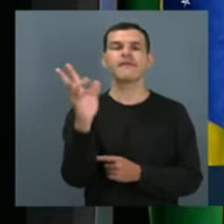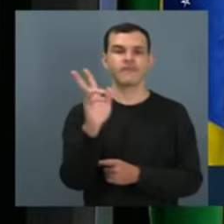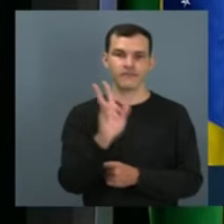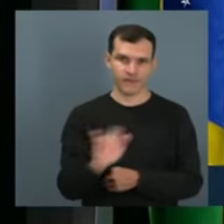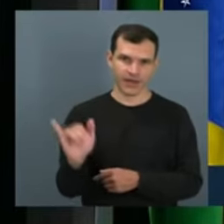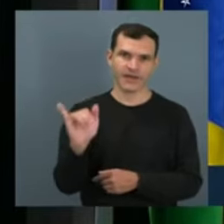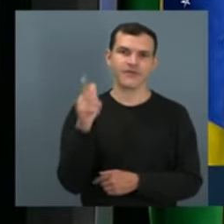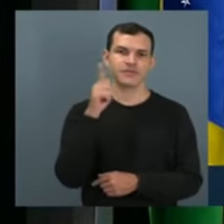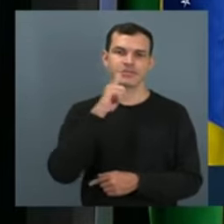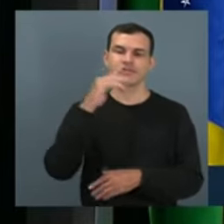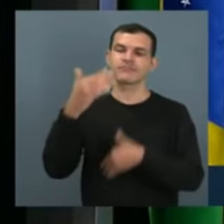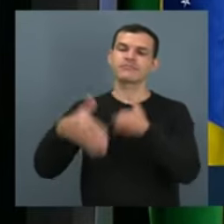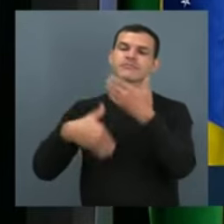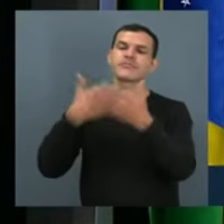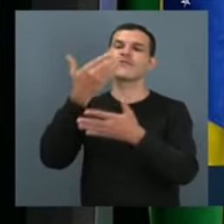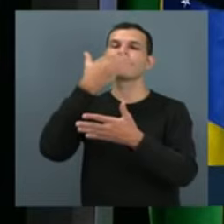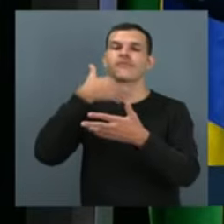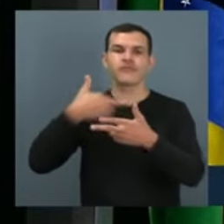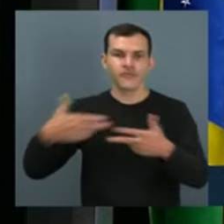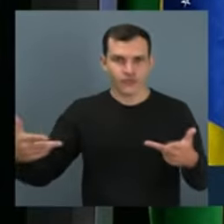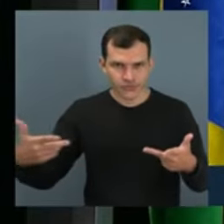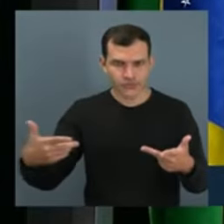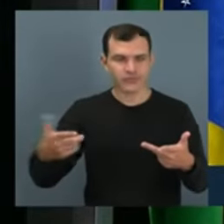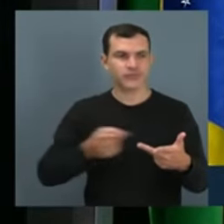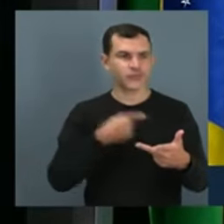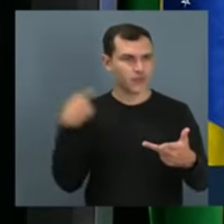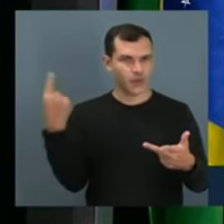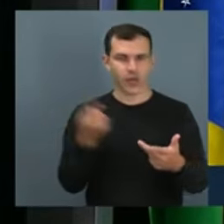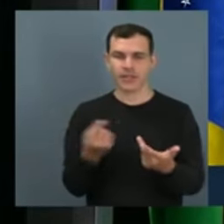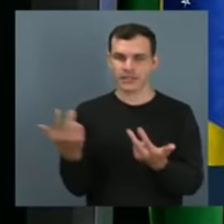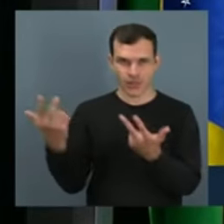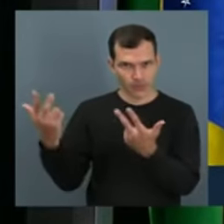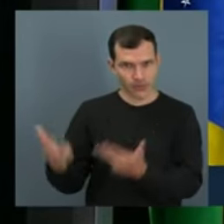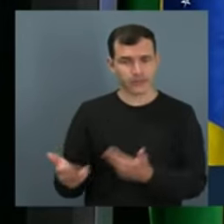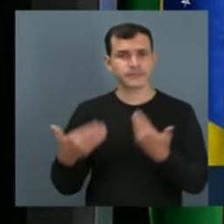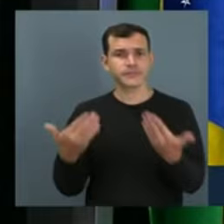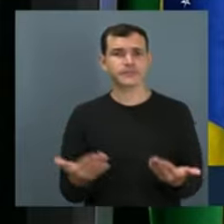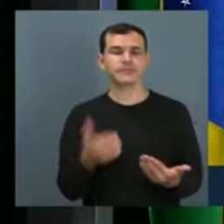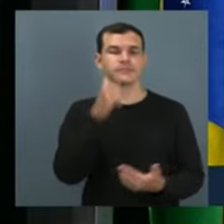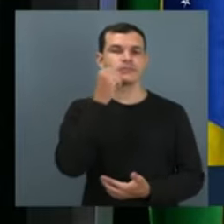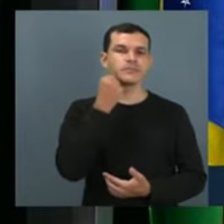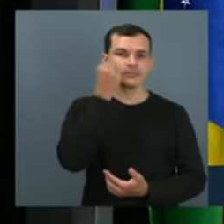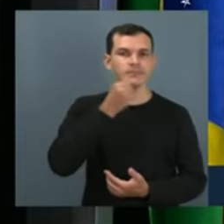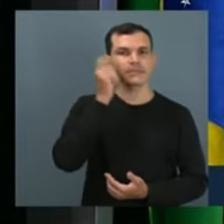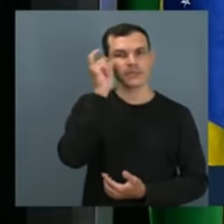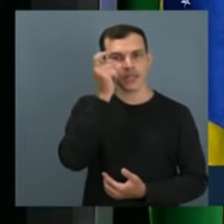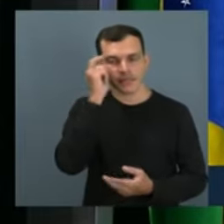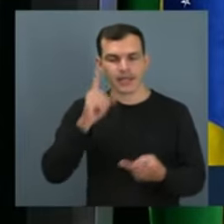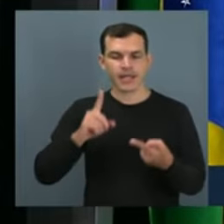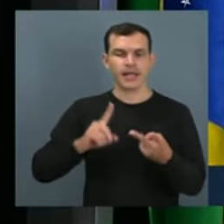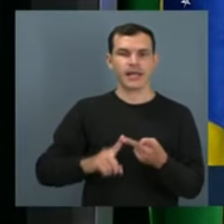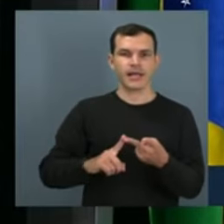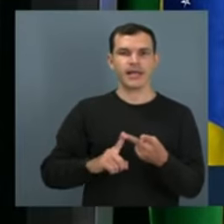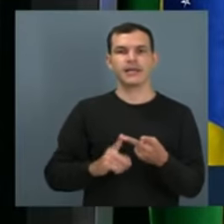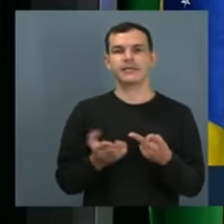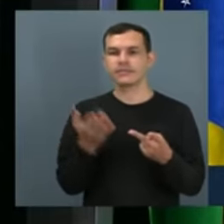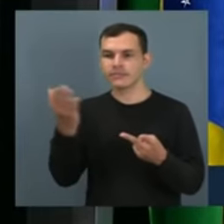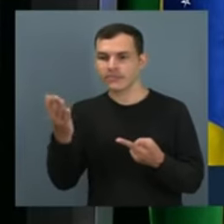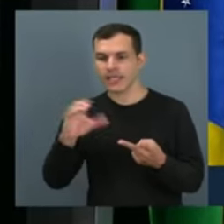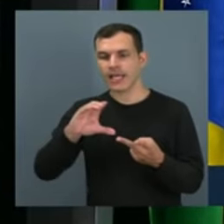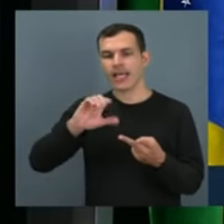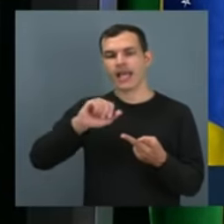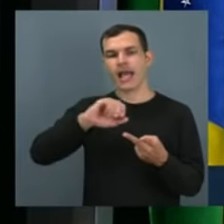que a parte da senadora Damares como a parte do senador Jorge Cajuru sejam incluídos. E para